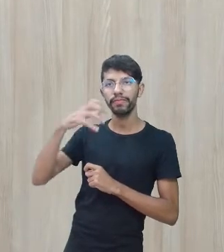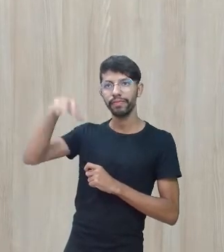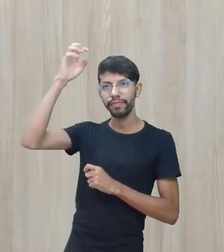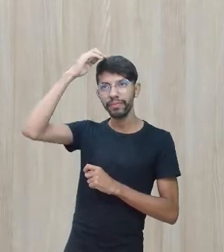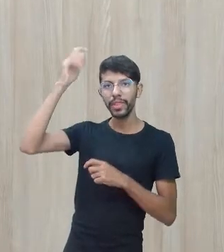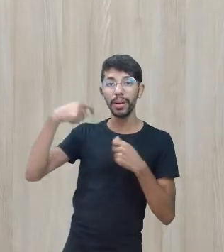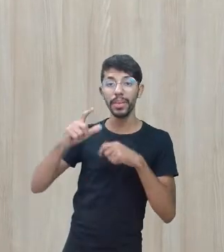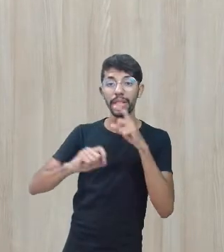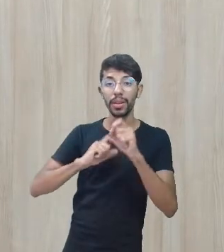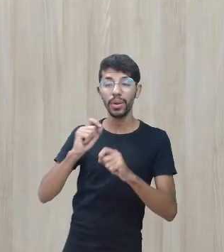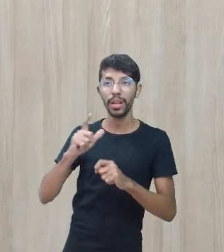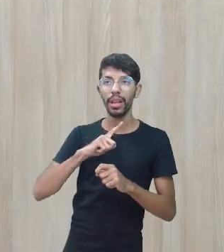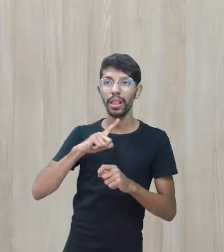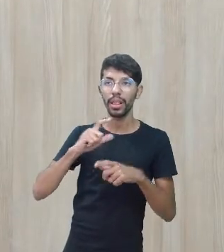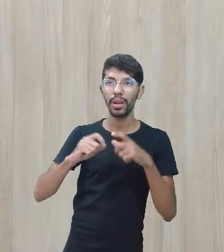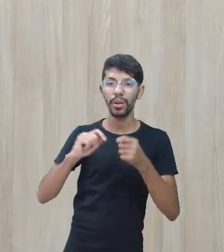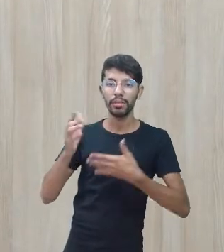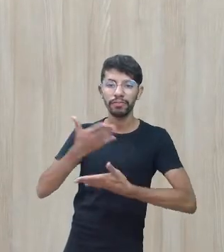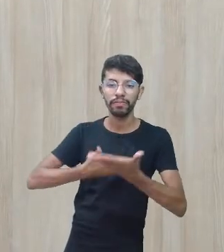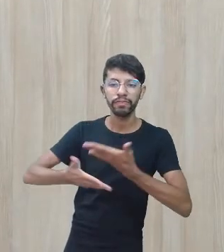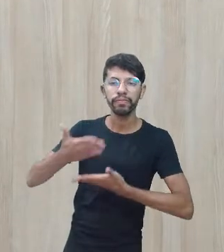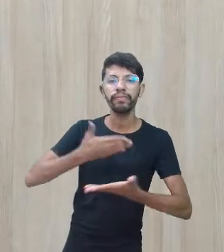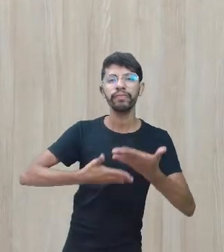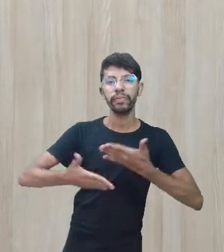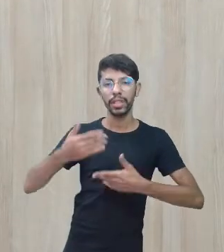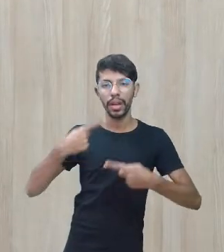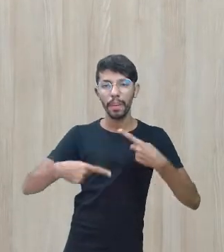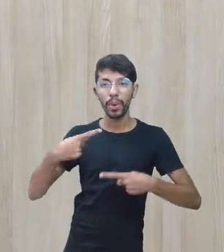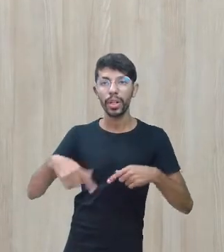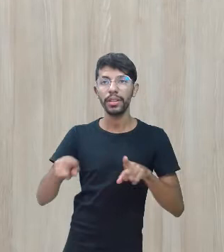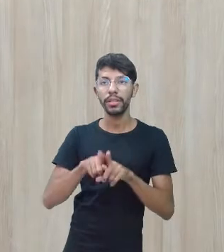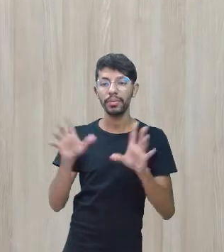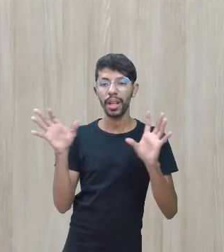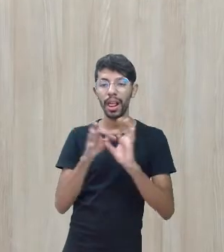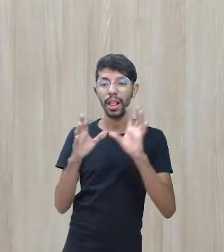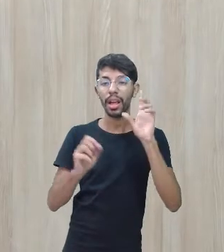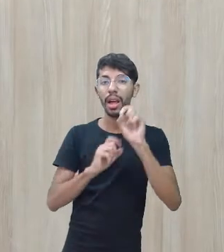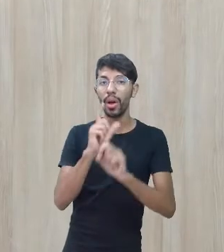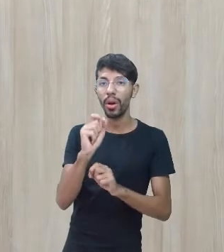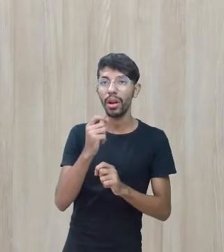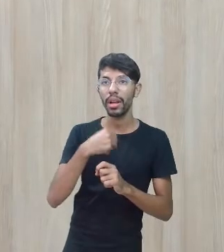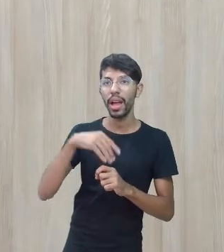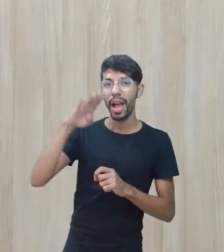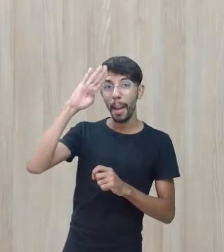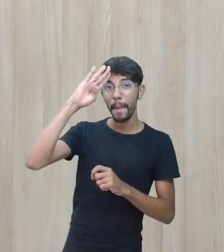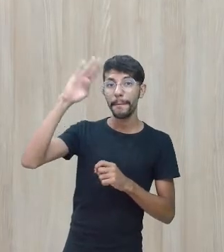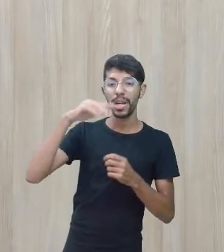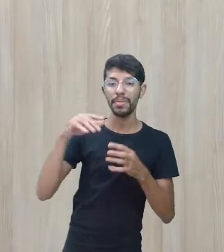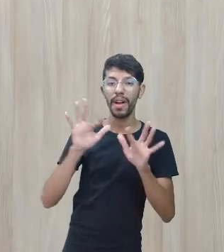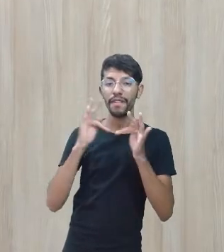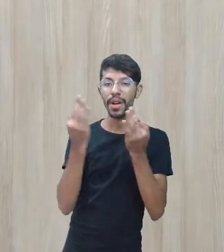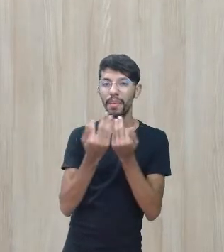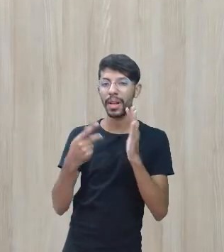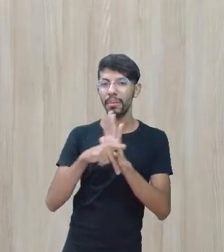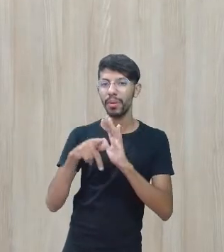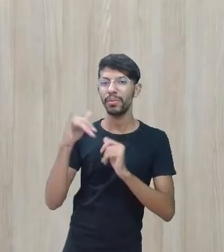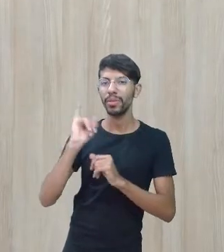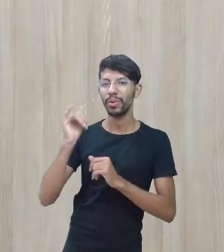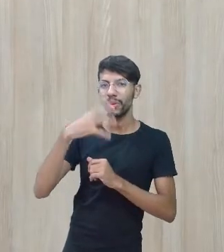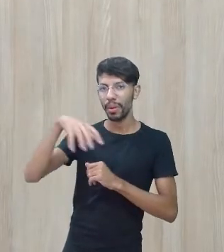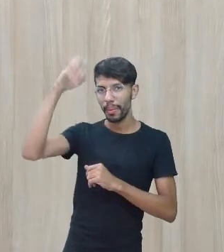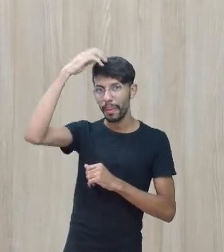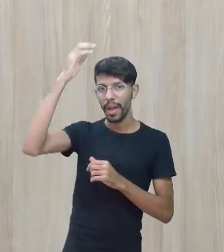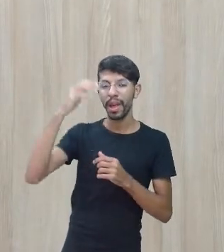ter um trânsito político maior, muito associado às principais famílias do Império Romano, mas à medida que esse